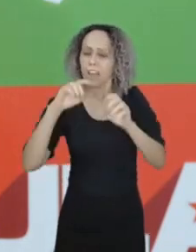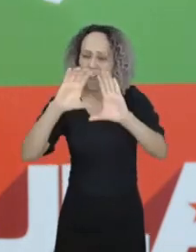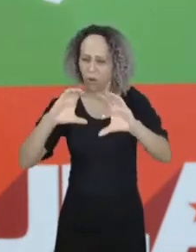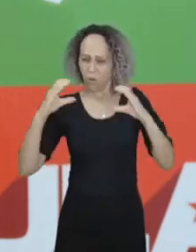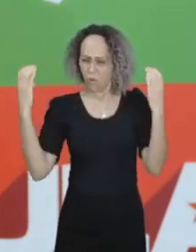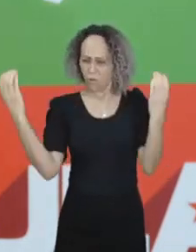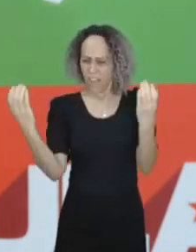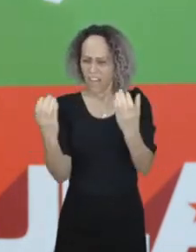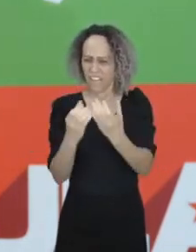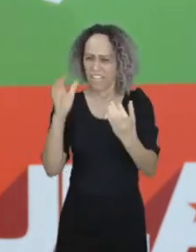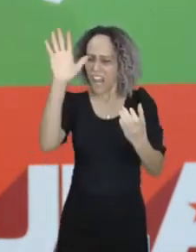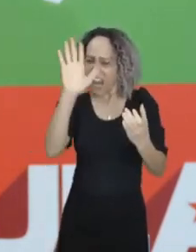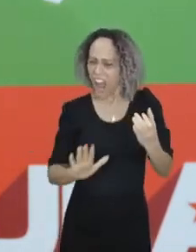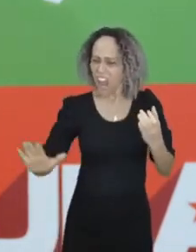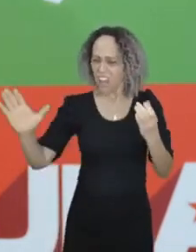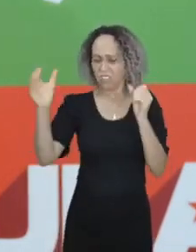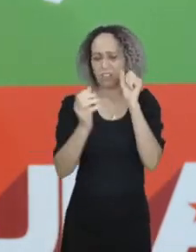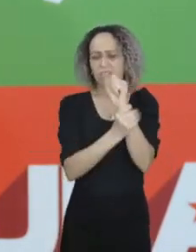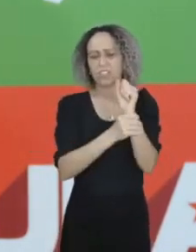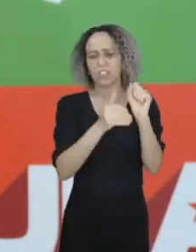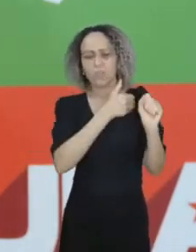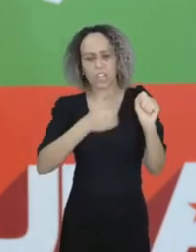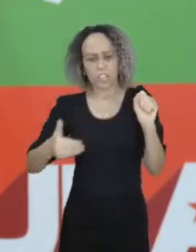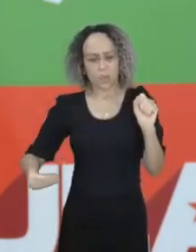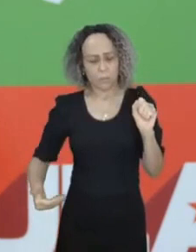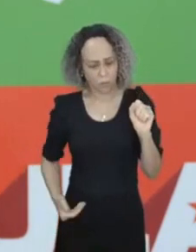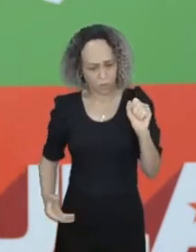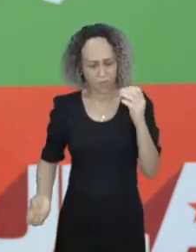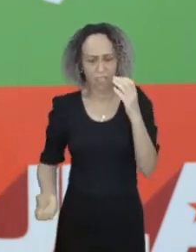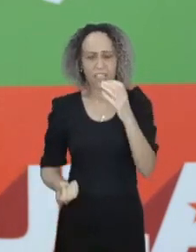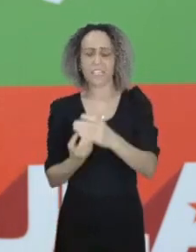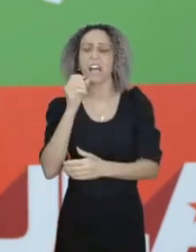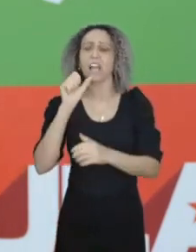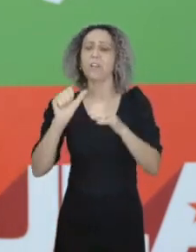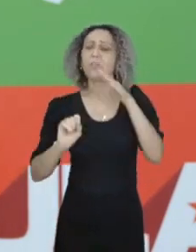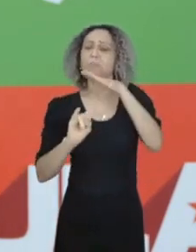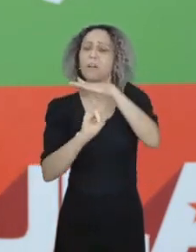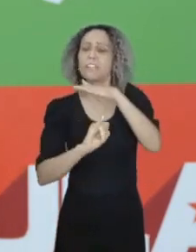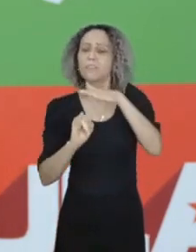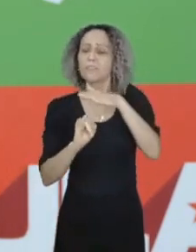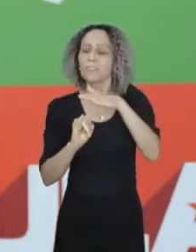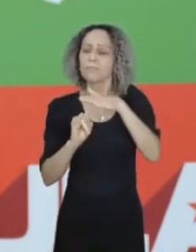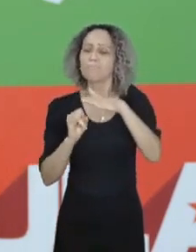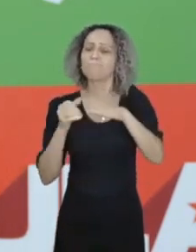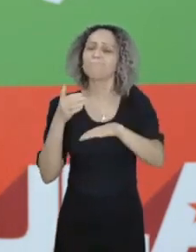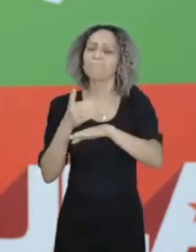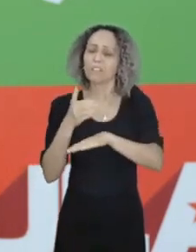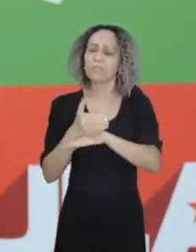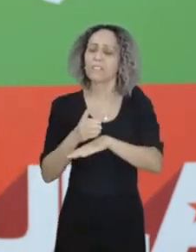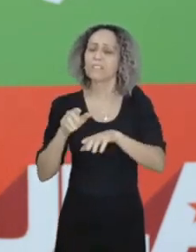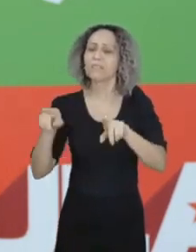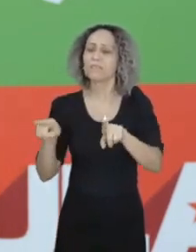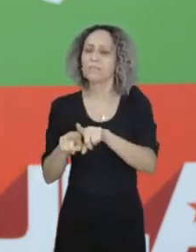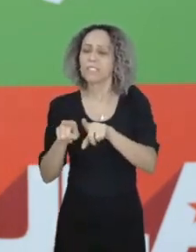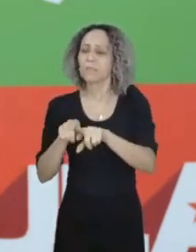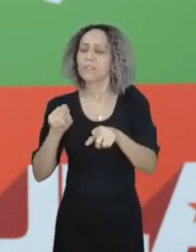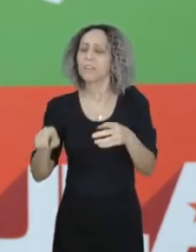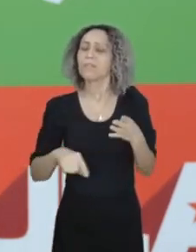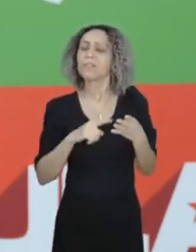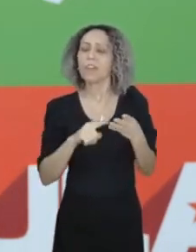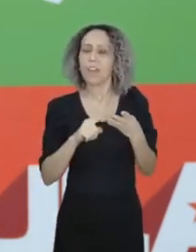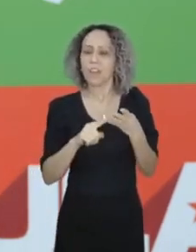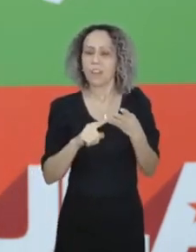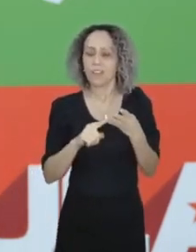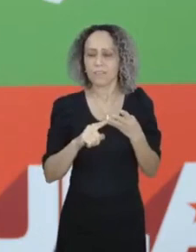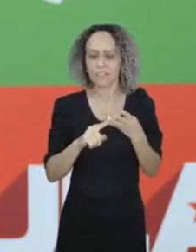participação nós a implantar a implantação da Patrulha Maria da Penha em cooperação